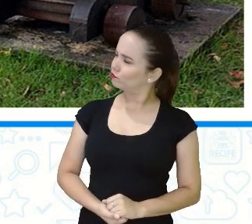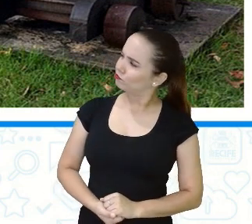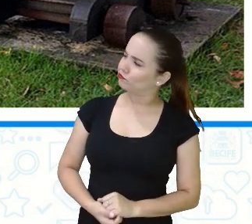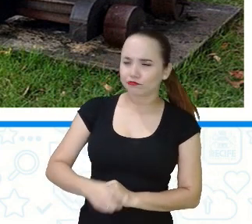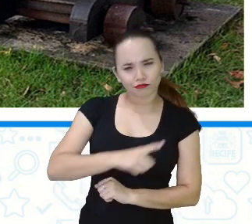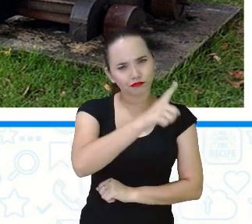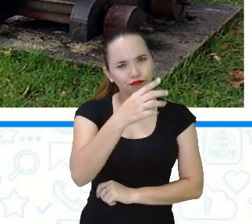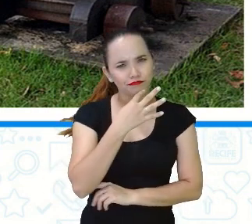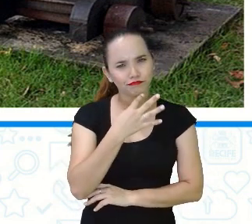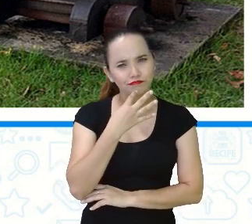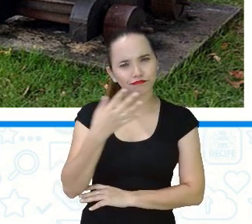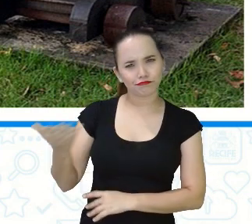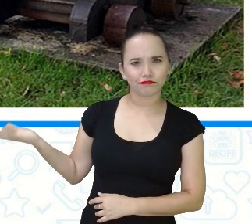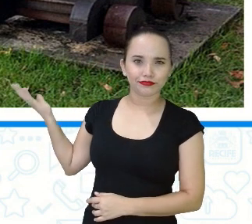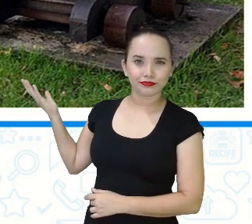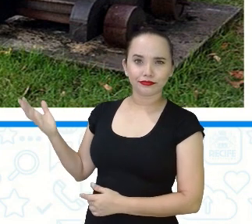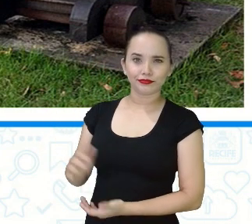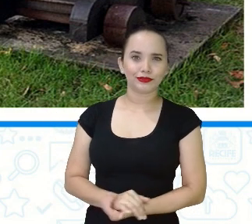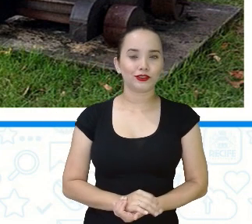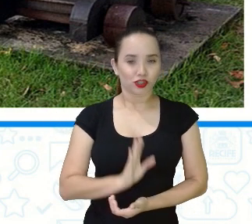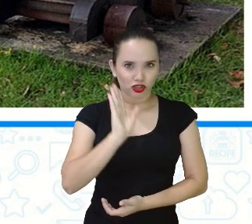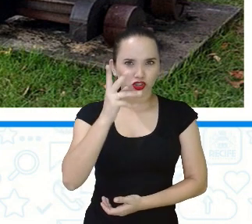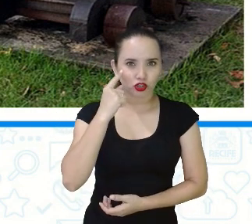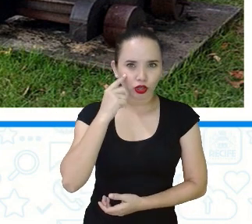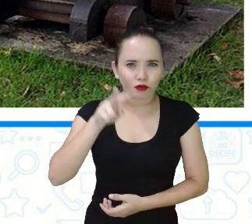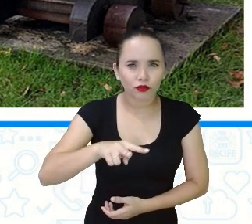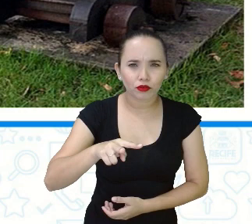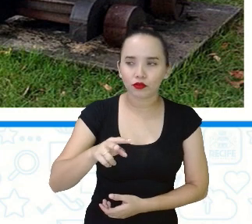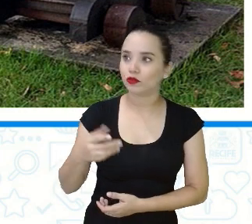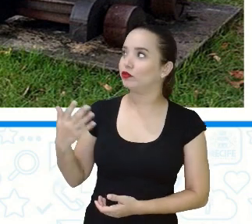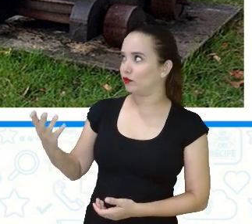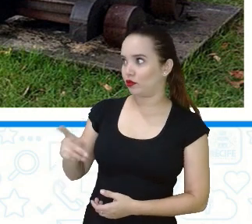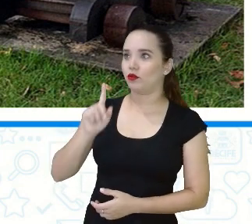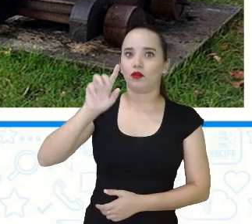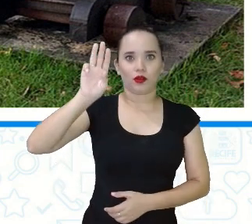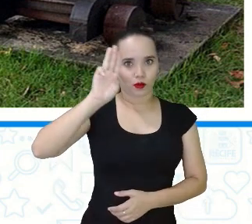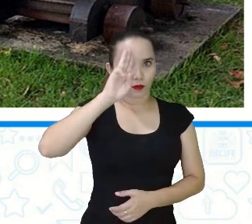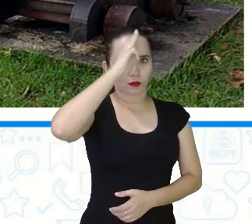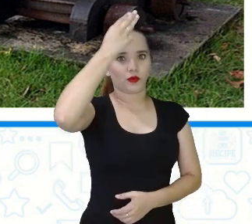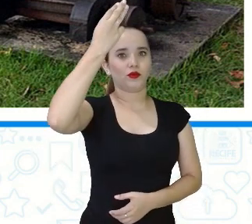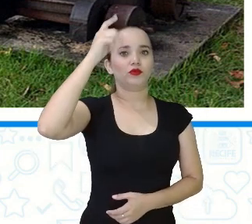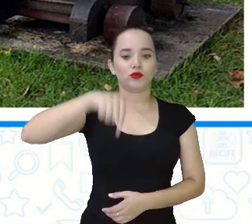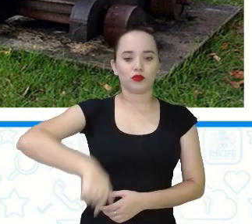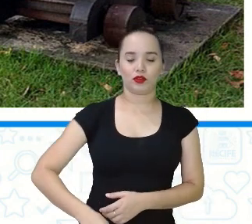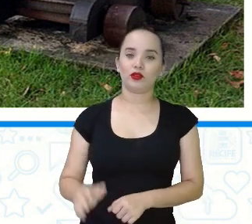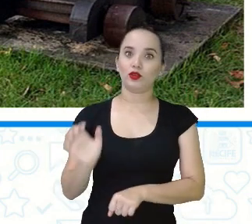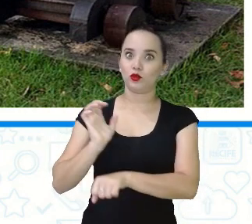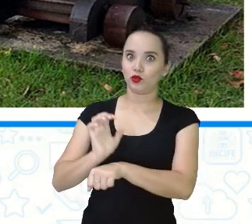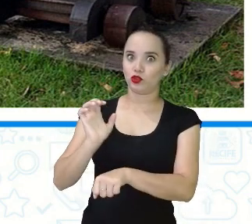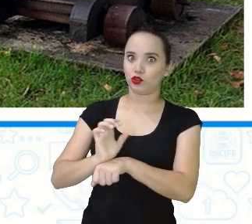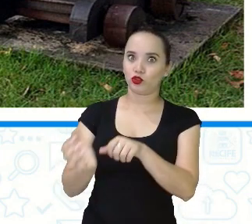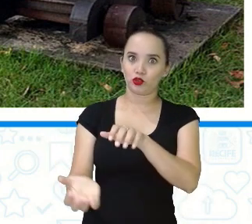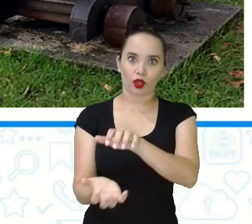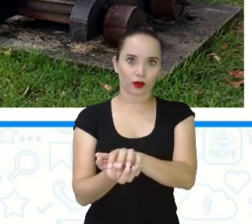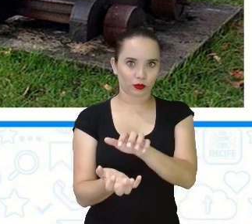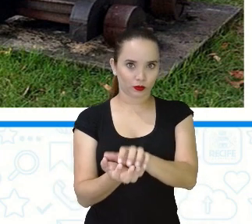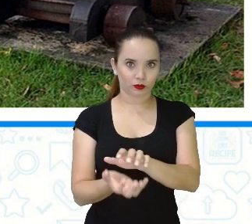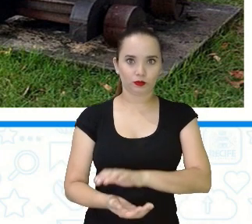local? Será que vocês já viram? É o Museu do Estado de Pernambuco. É a parte da frente. E este